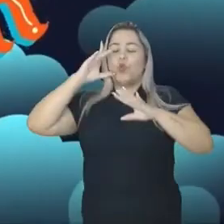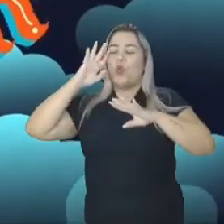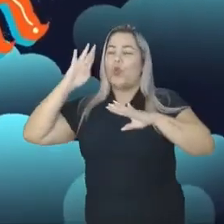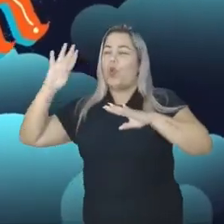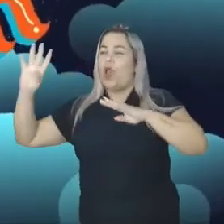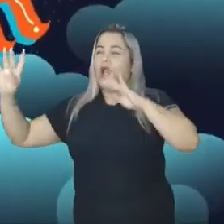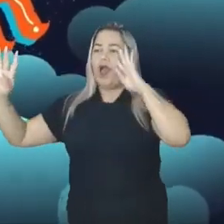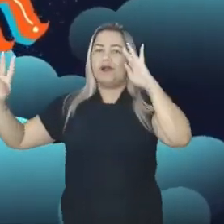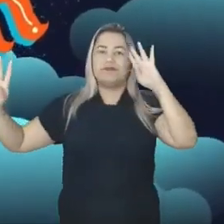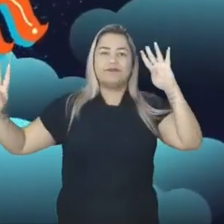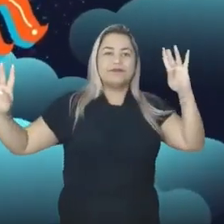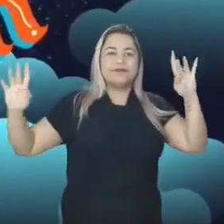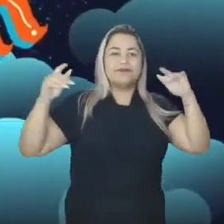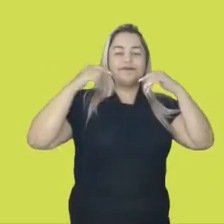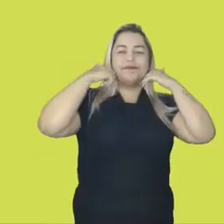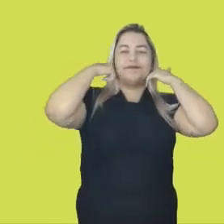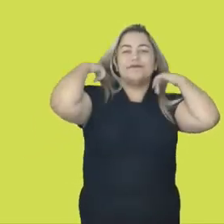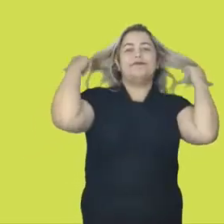viver.